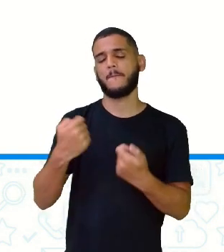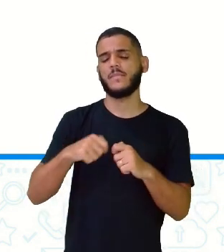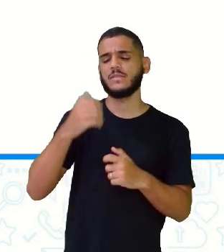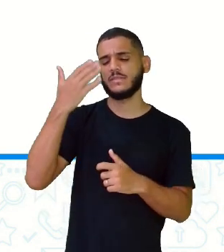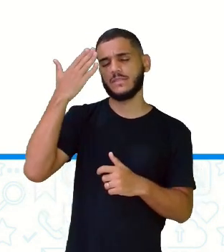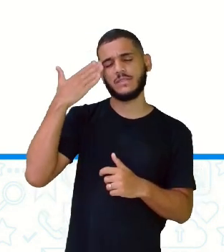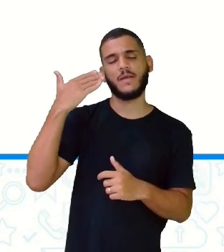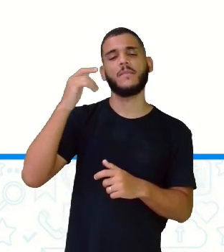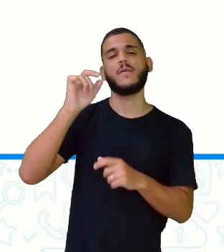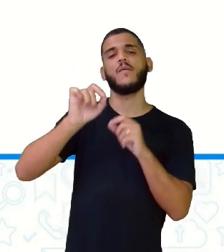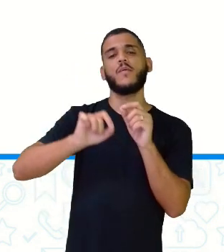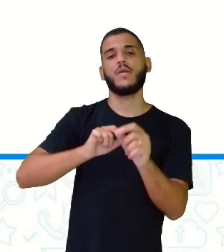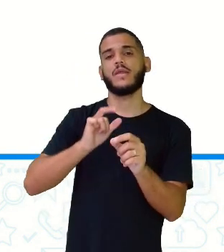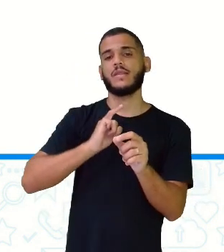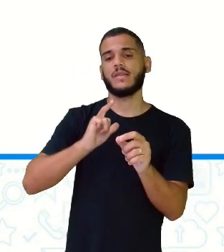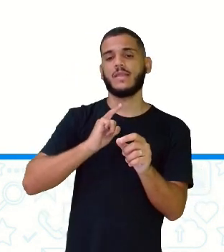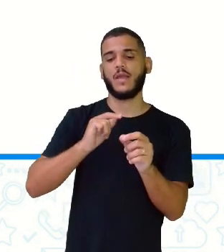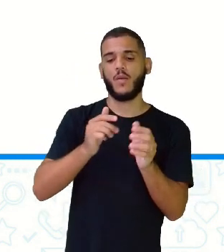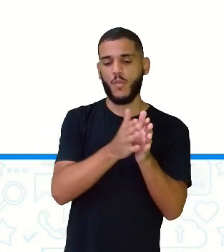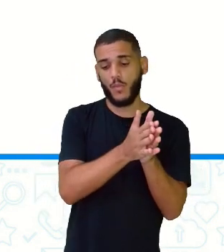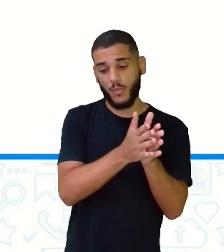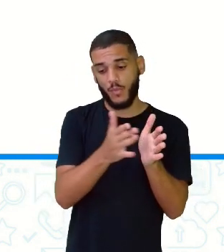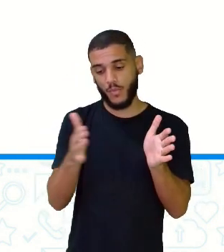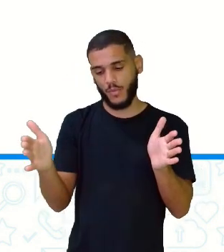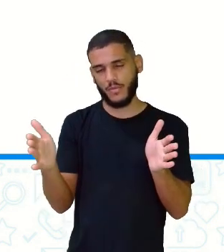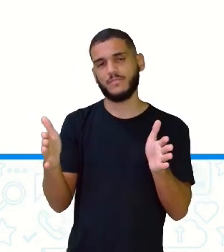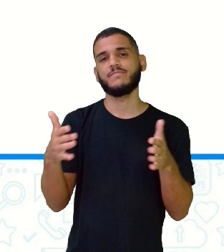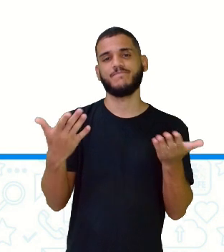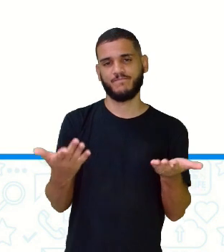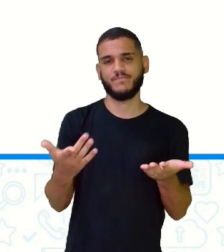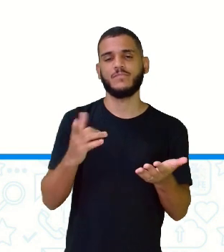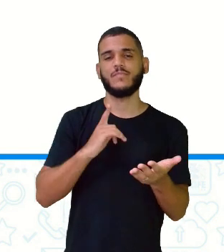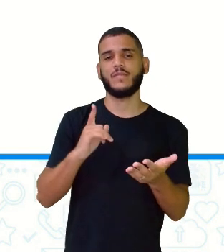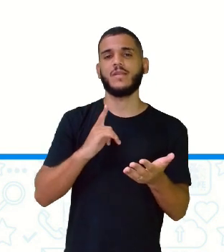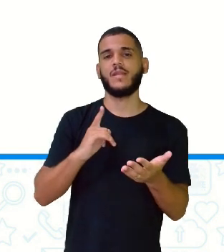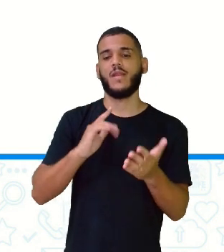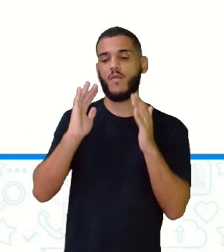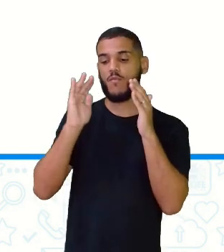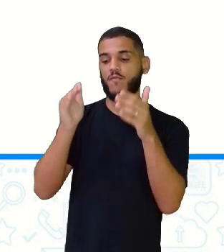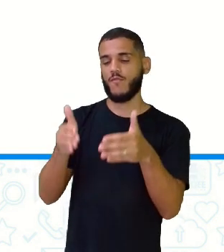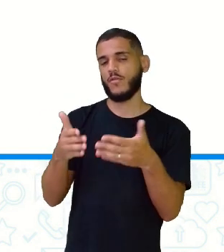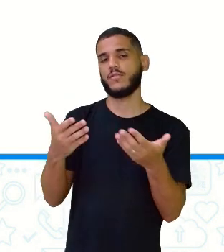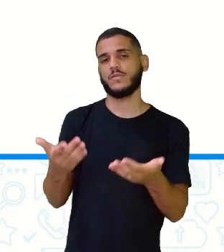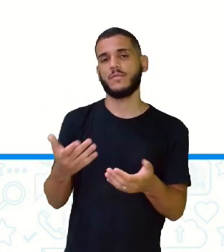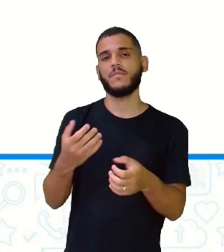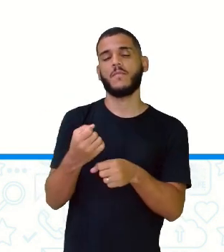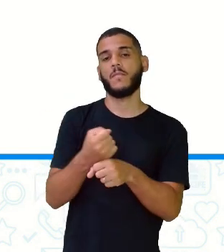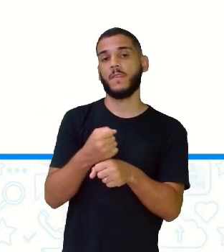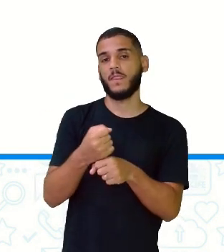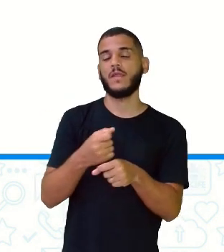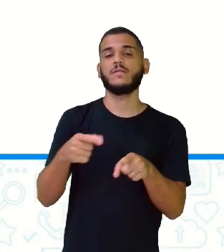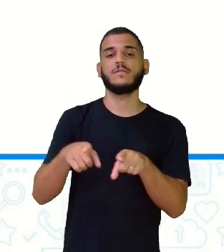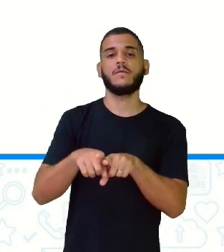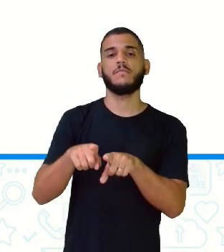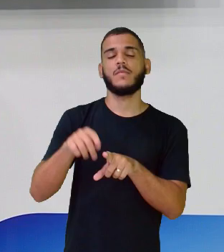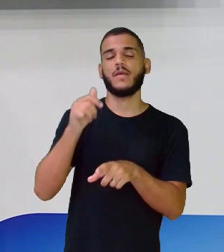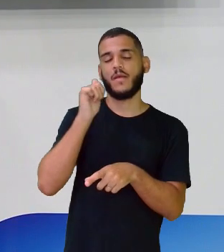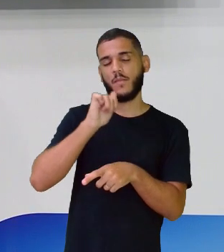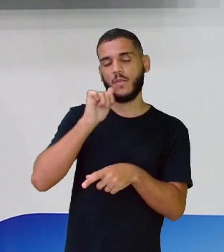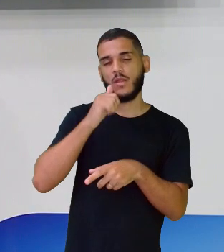saber, para a questão do tempo. Ao tempo faz essa referência. O ano que a Tarsila